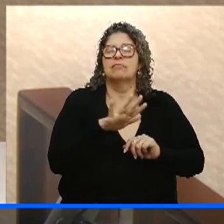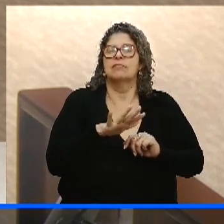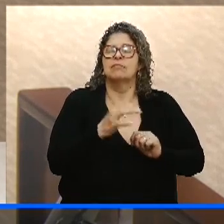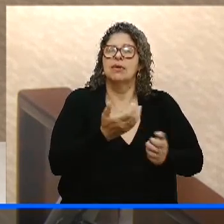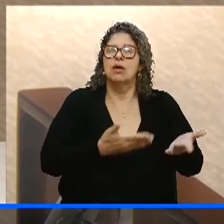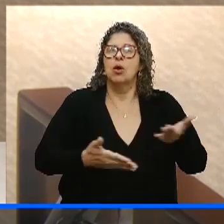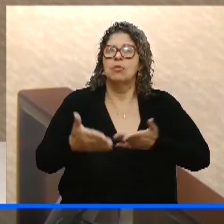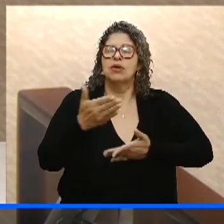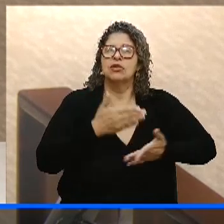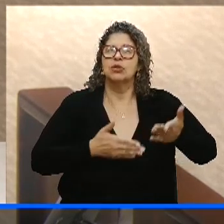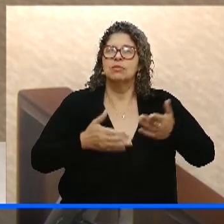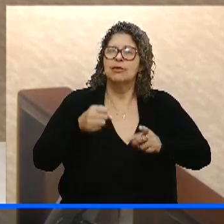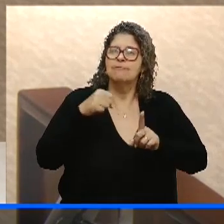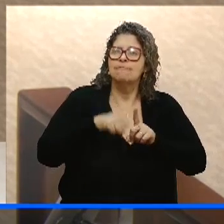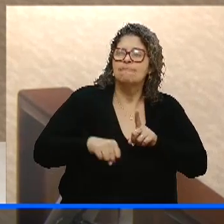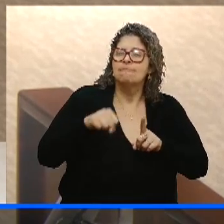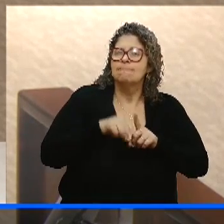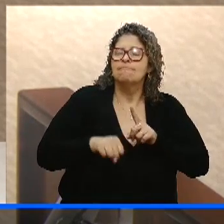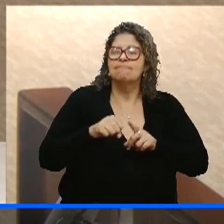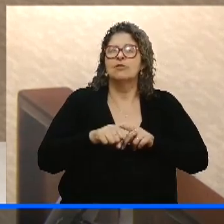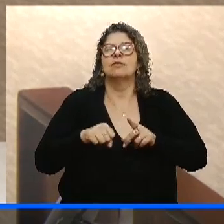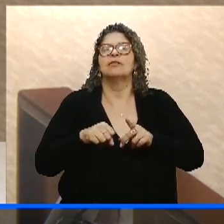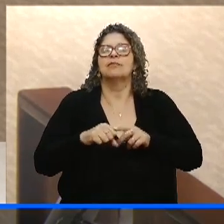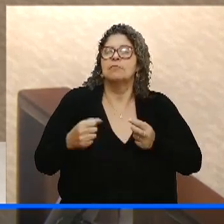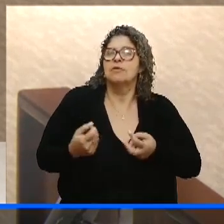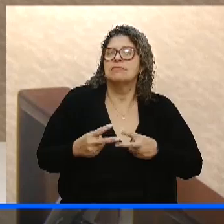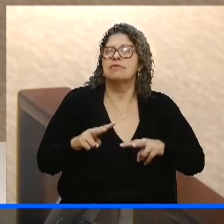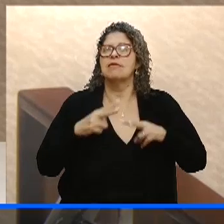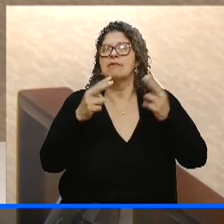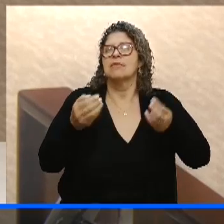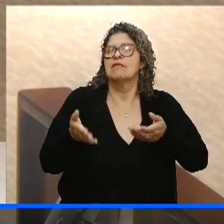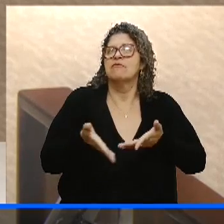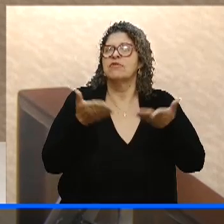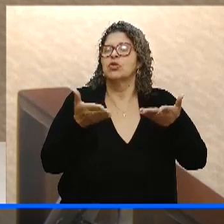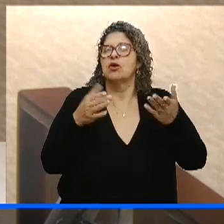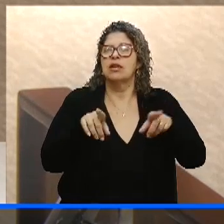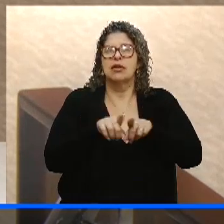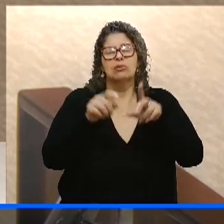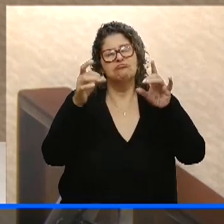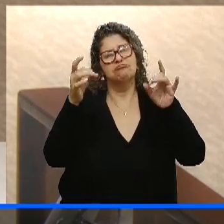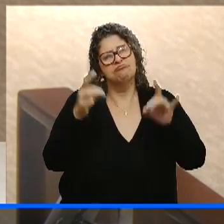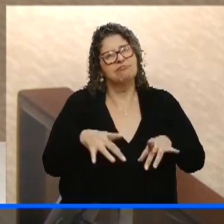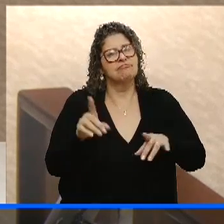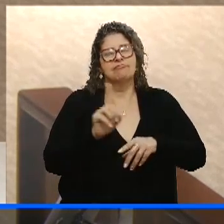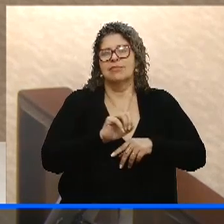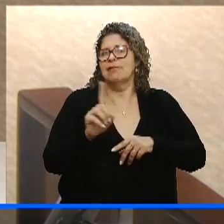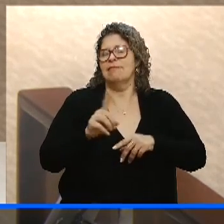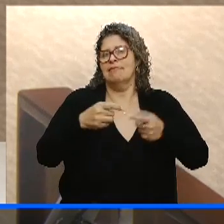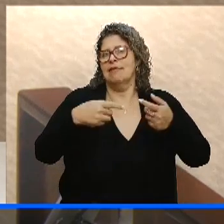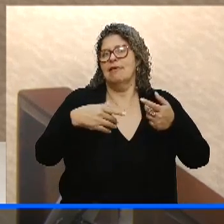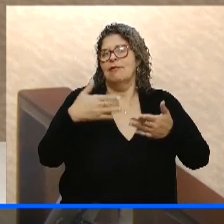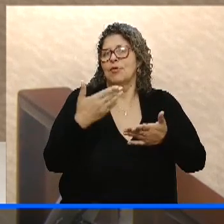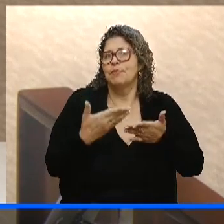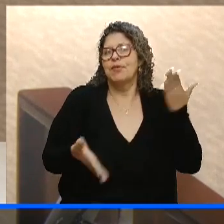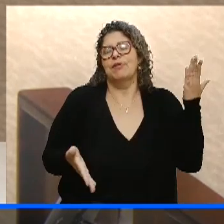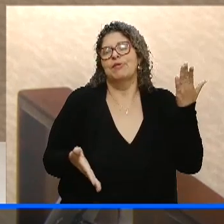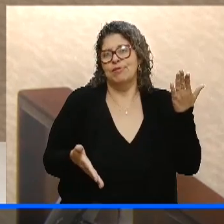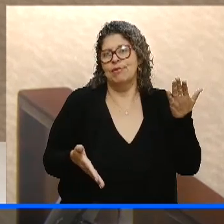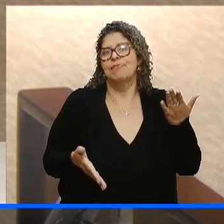para celebrar as vitórias e também para não desistir diante de possíveis derrotas